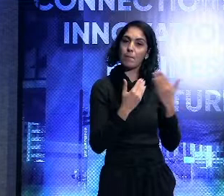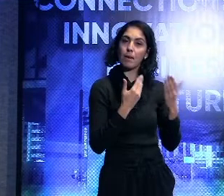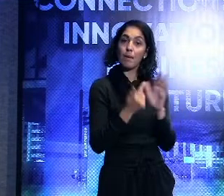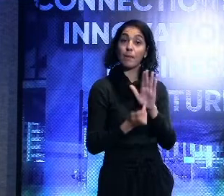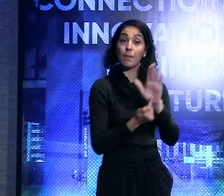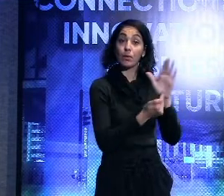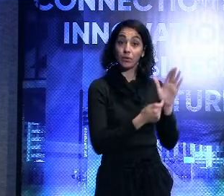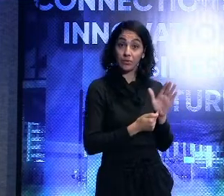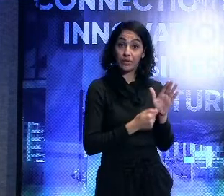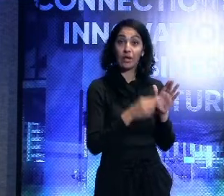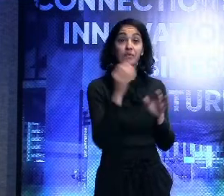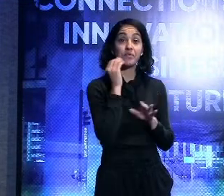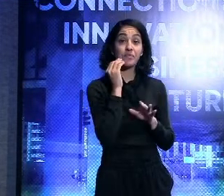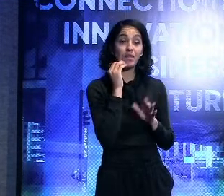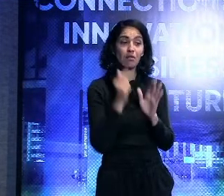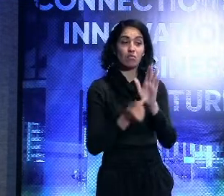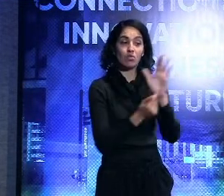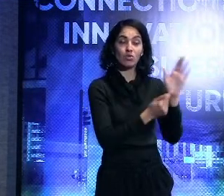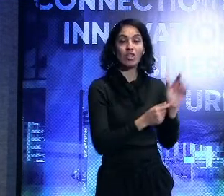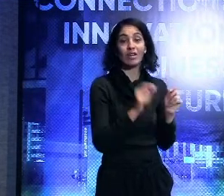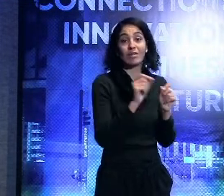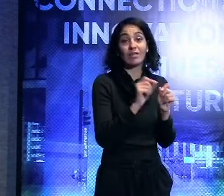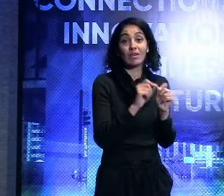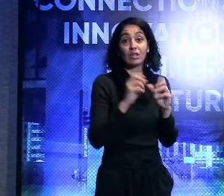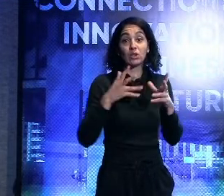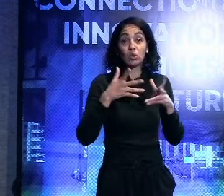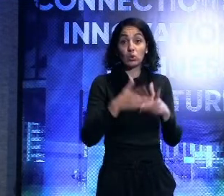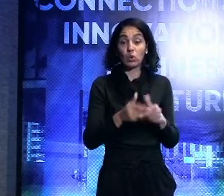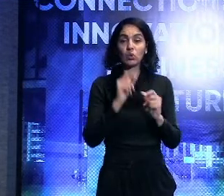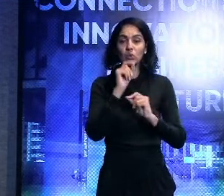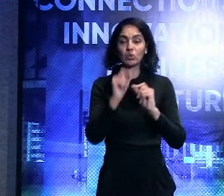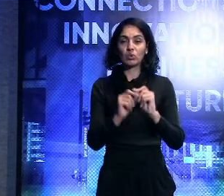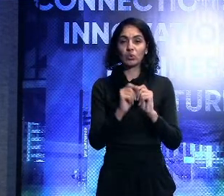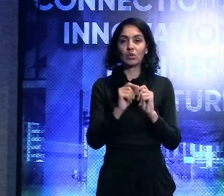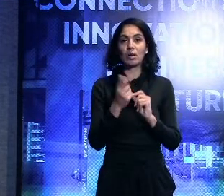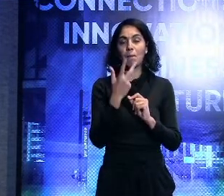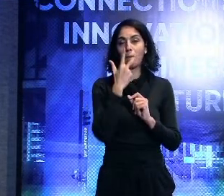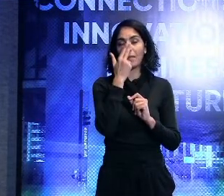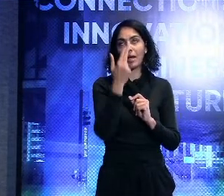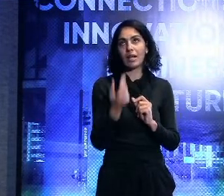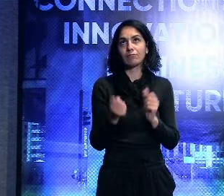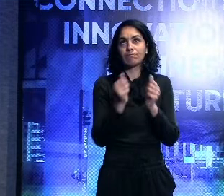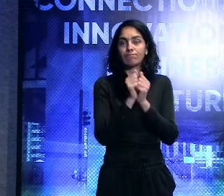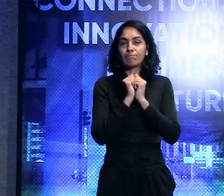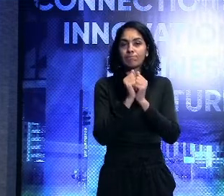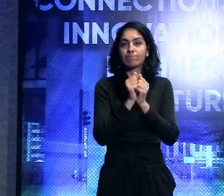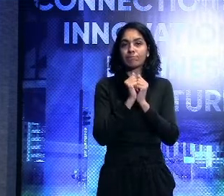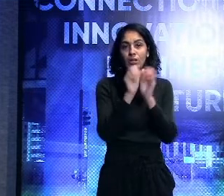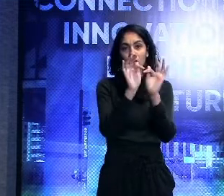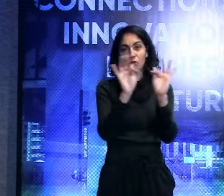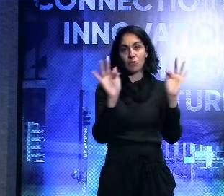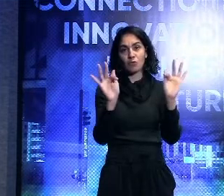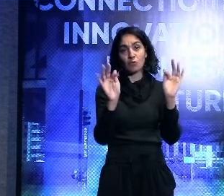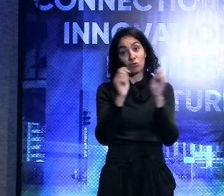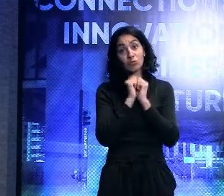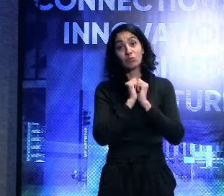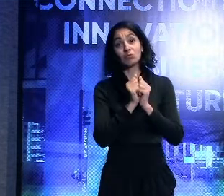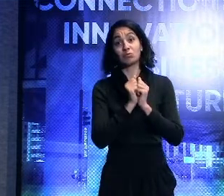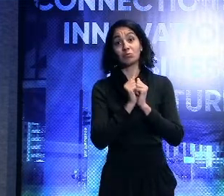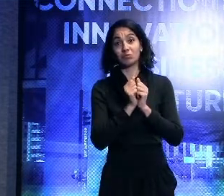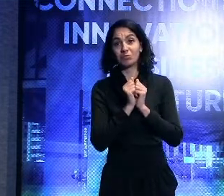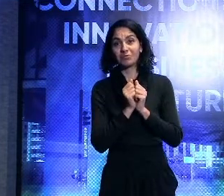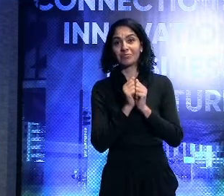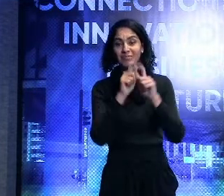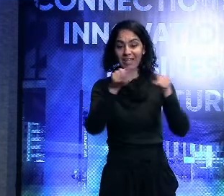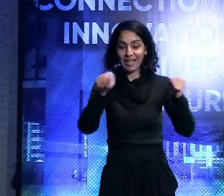que a gente está fazendo, todo mundo é como se estivesse ali, até junto na frase, né? Junto. E quando a gente